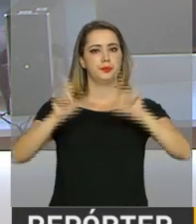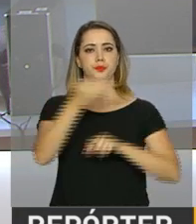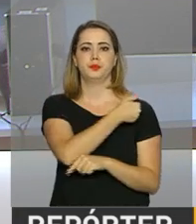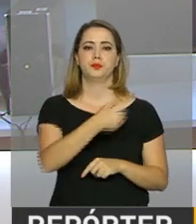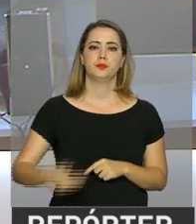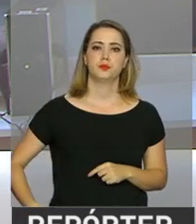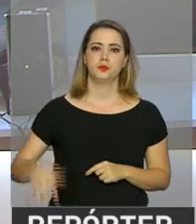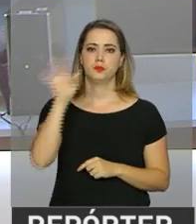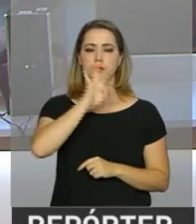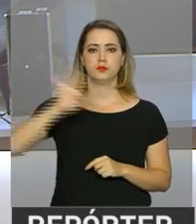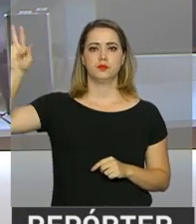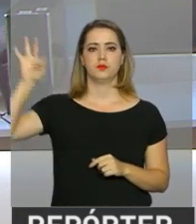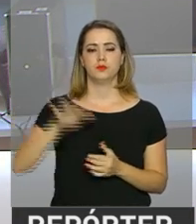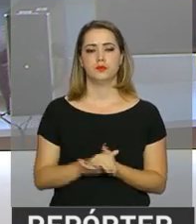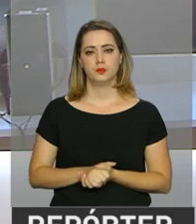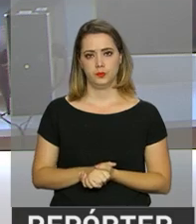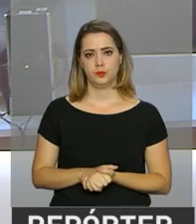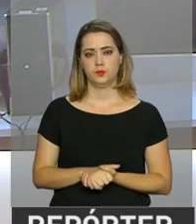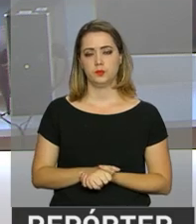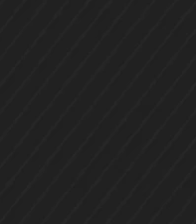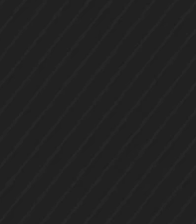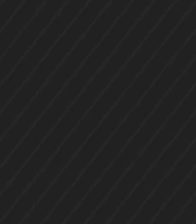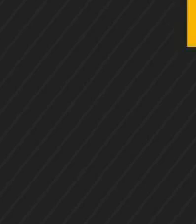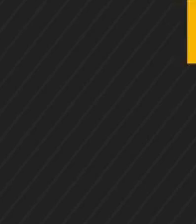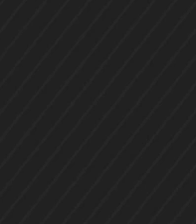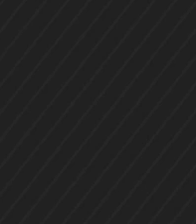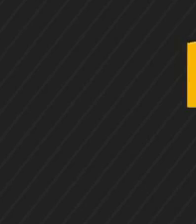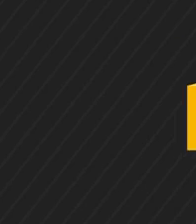gente aqui na NBR a TV do Governo Federal